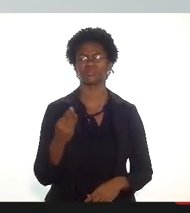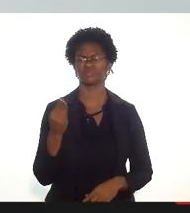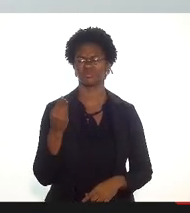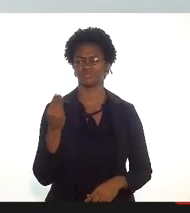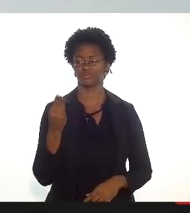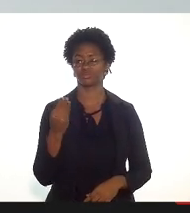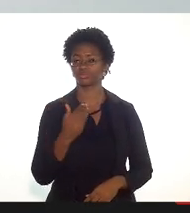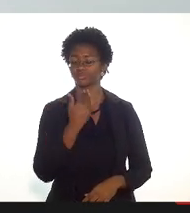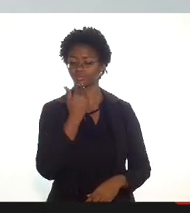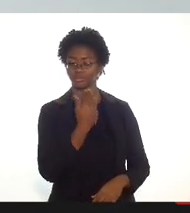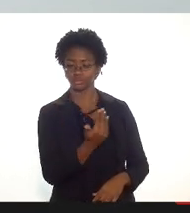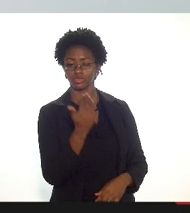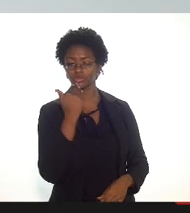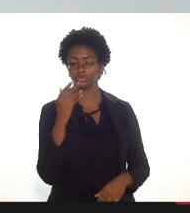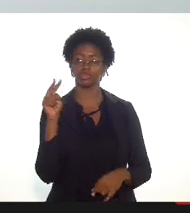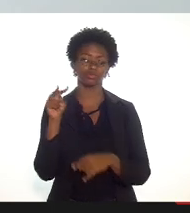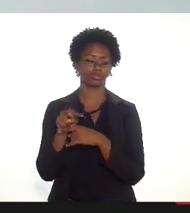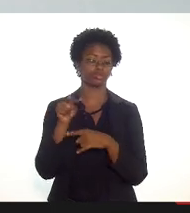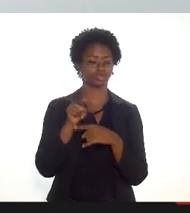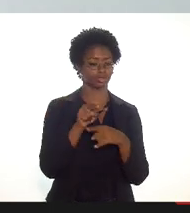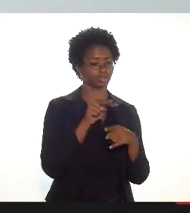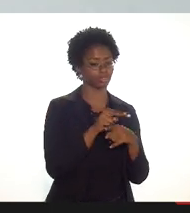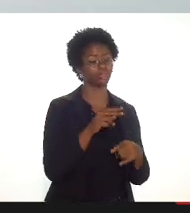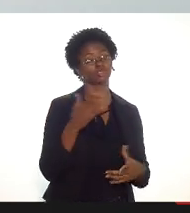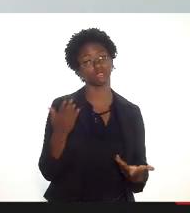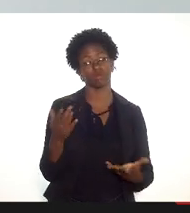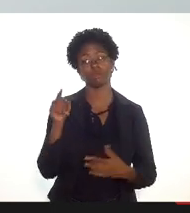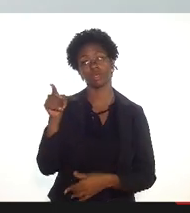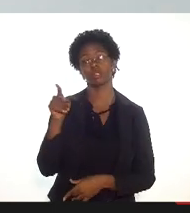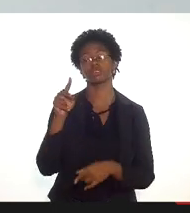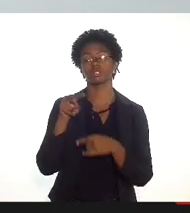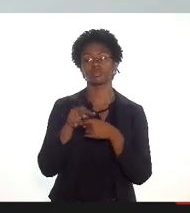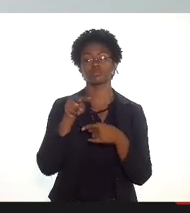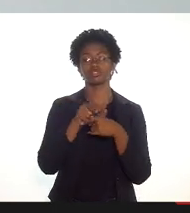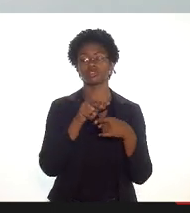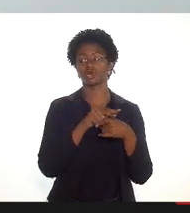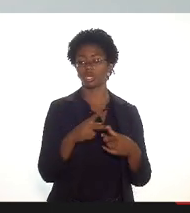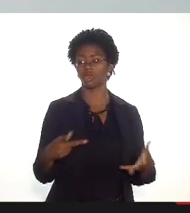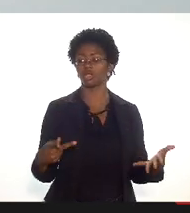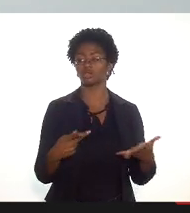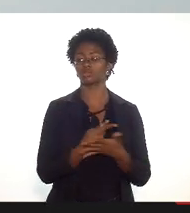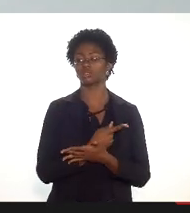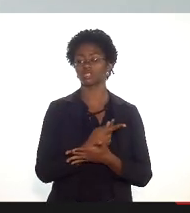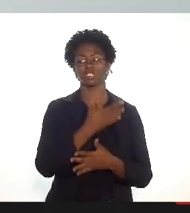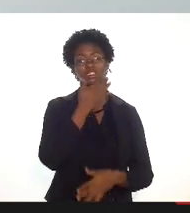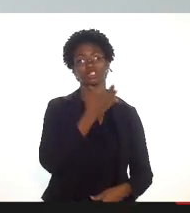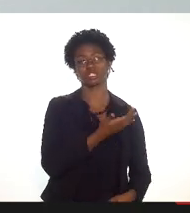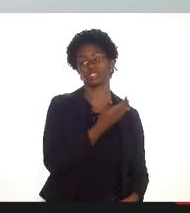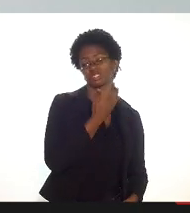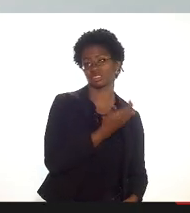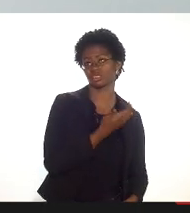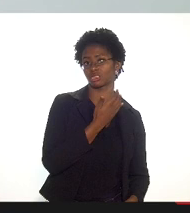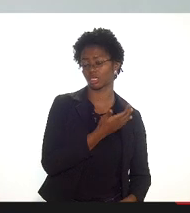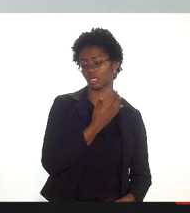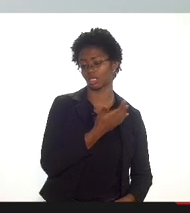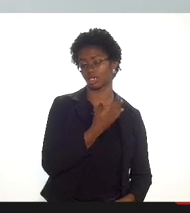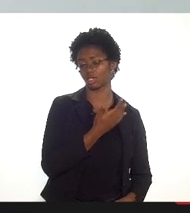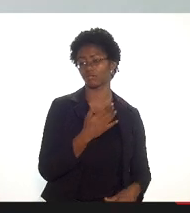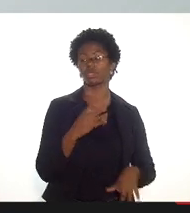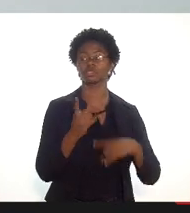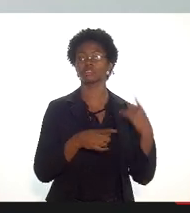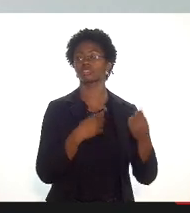ela solicitou, né, uma fiscalização. Essa fiscalização ela ocorre em dezembro, né? E